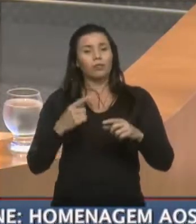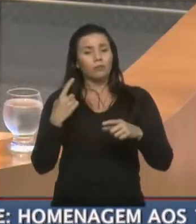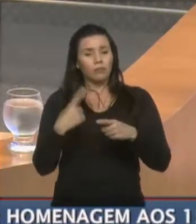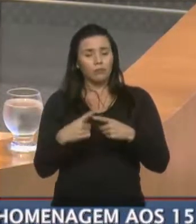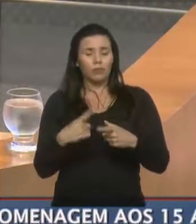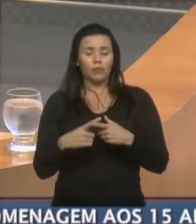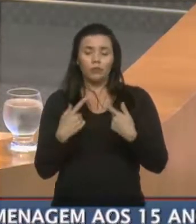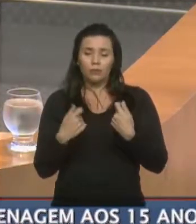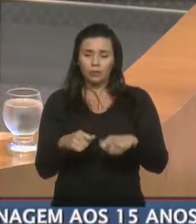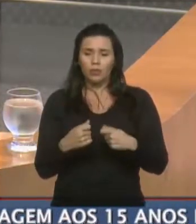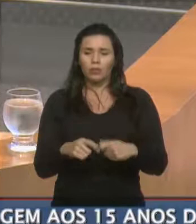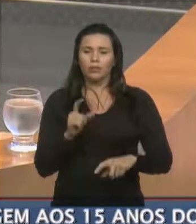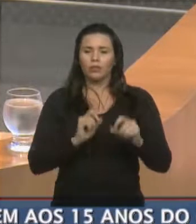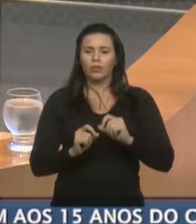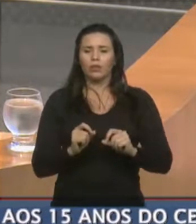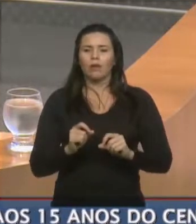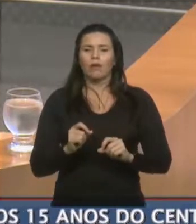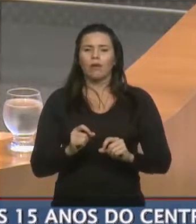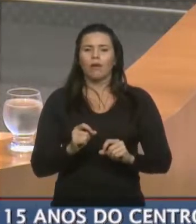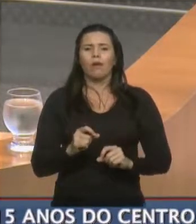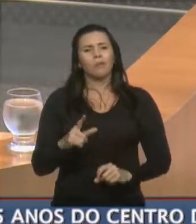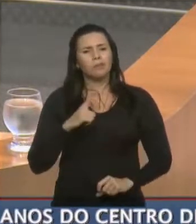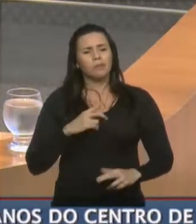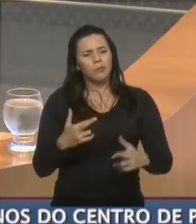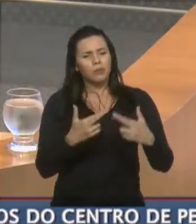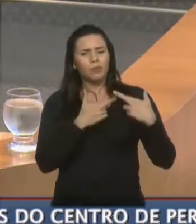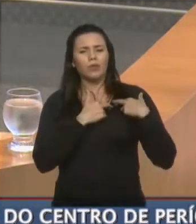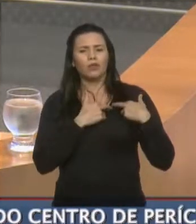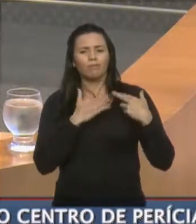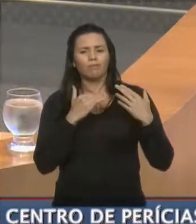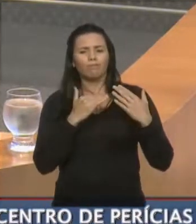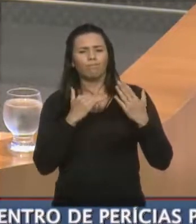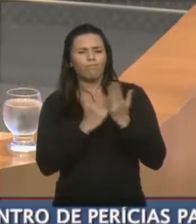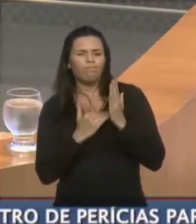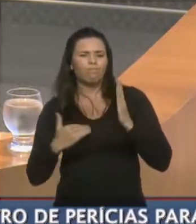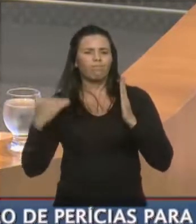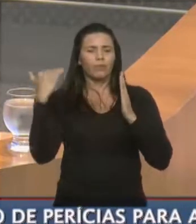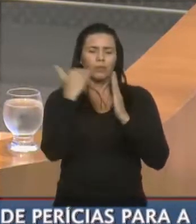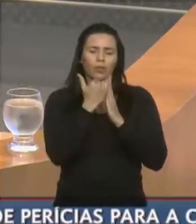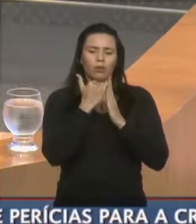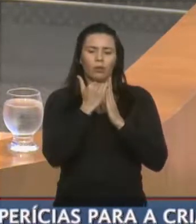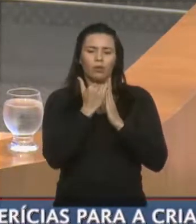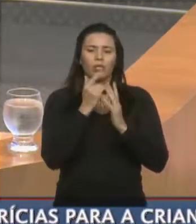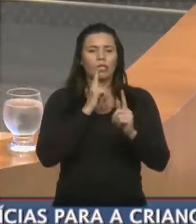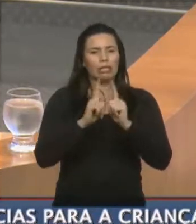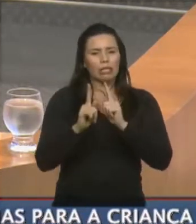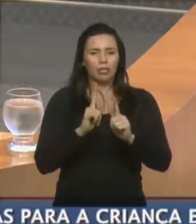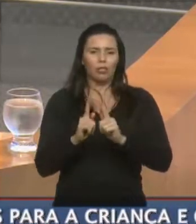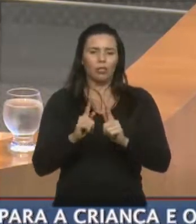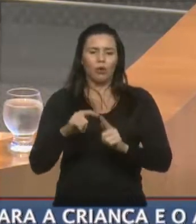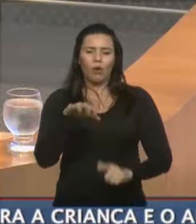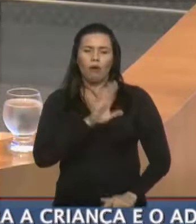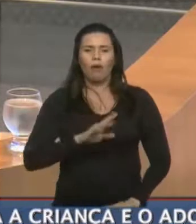pública como missão maior da gestão brasileira na área pública. Quero comentar também,